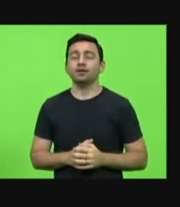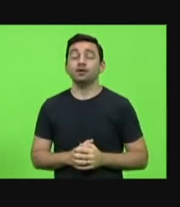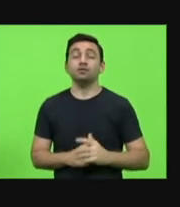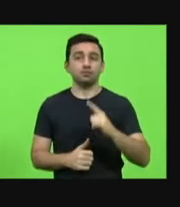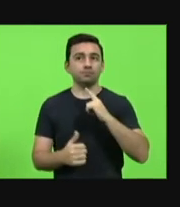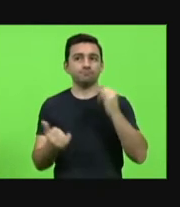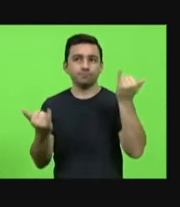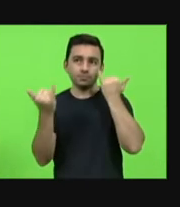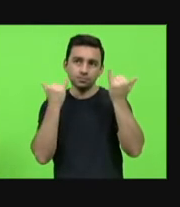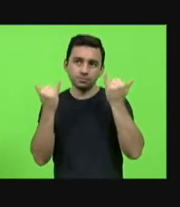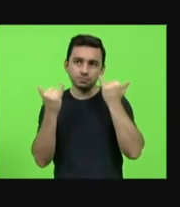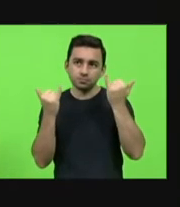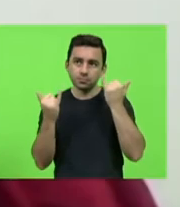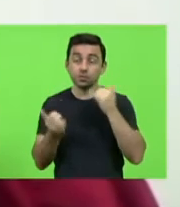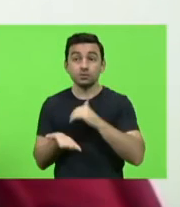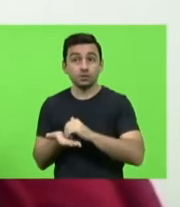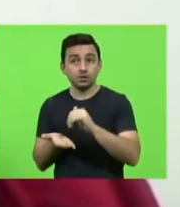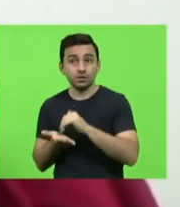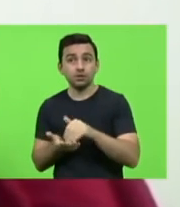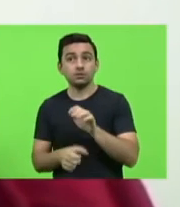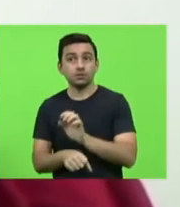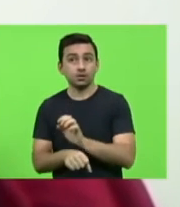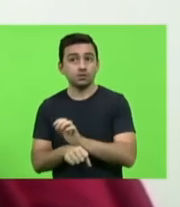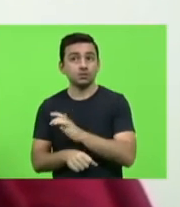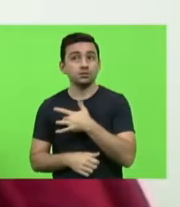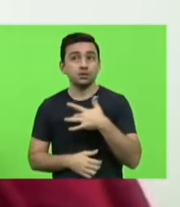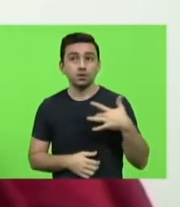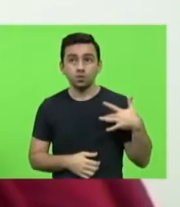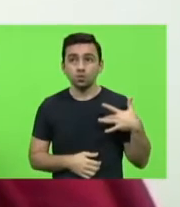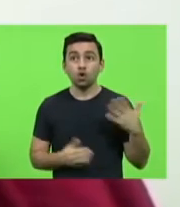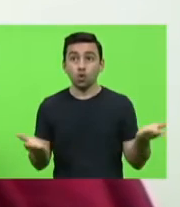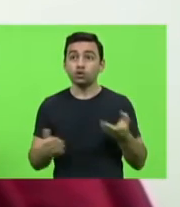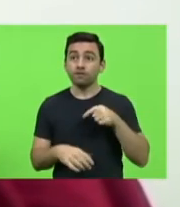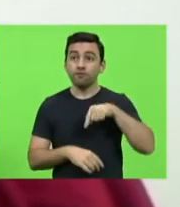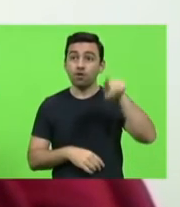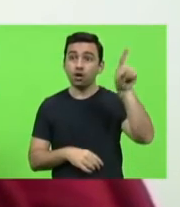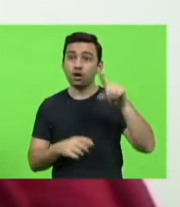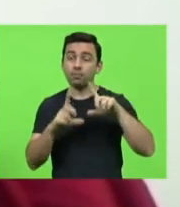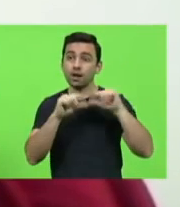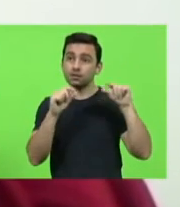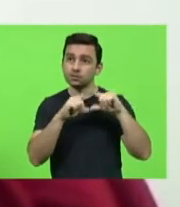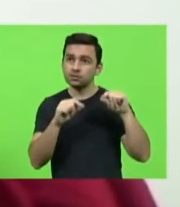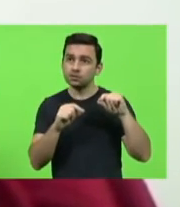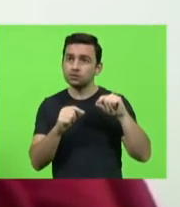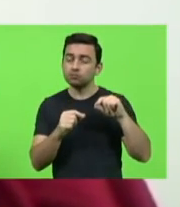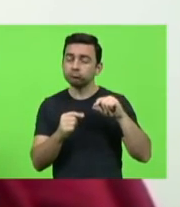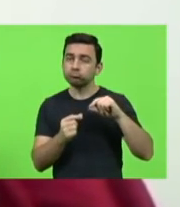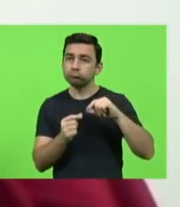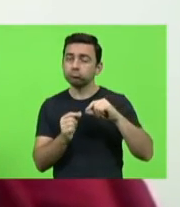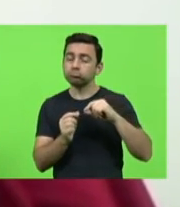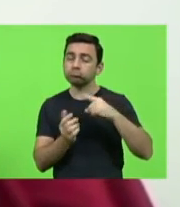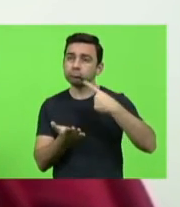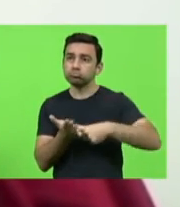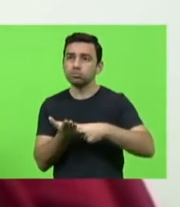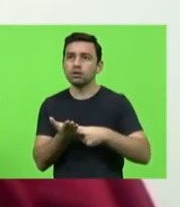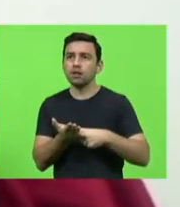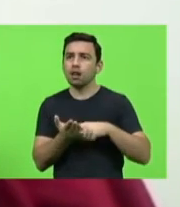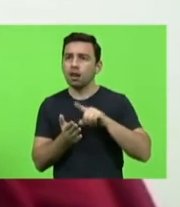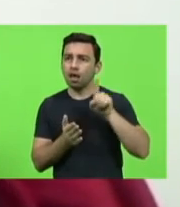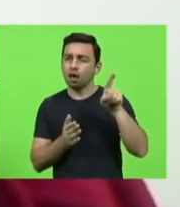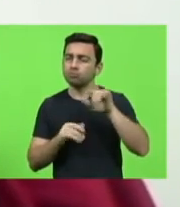Filipim, recebendo a primeira dose da vacina. Carminati lembrou que a vacinação dos profissionais da educação vem